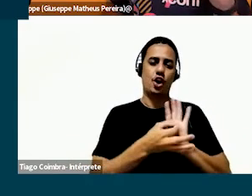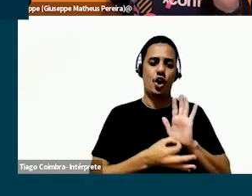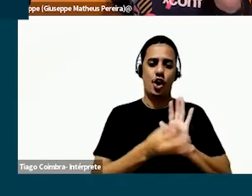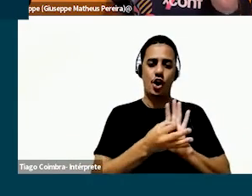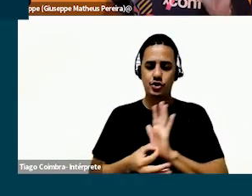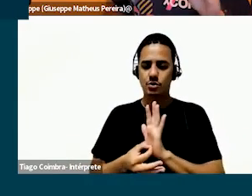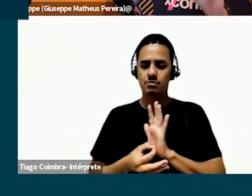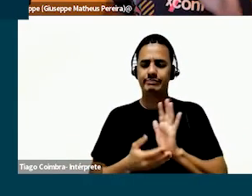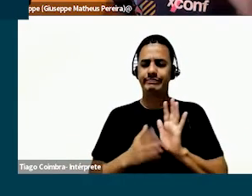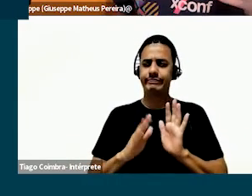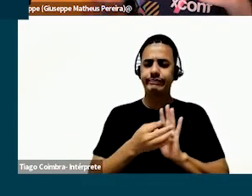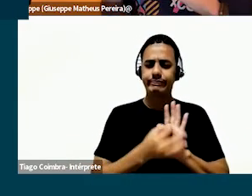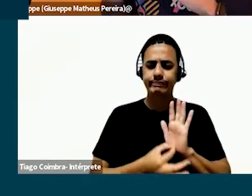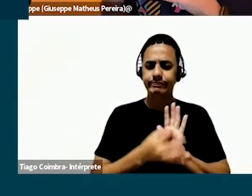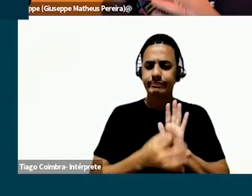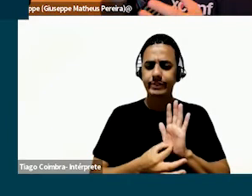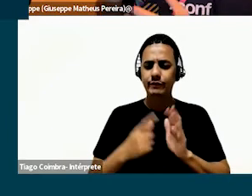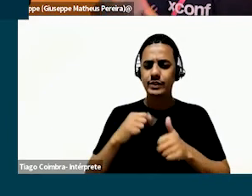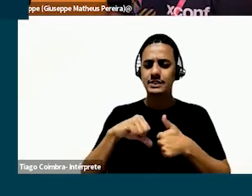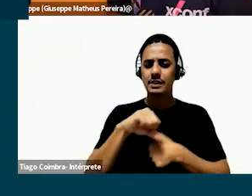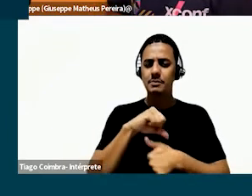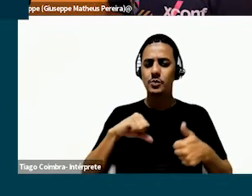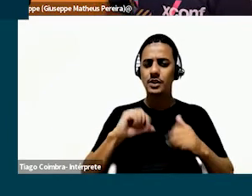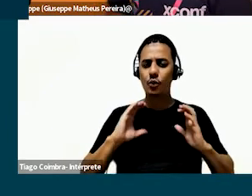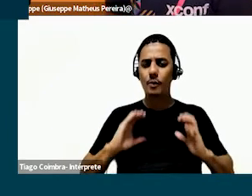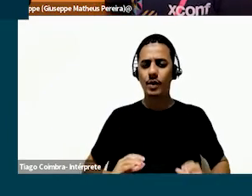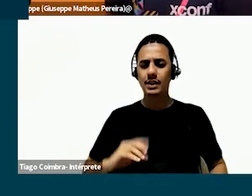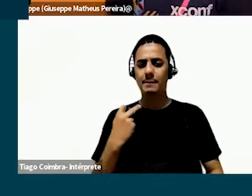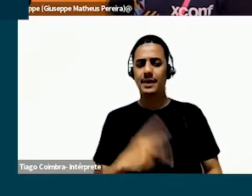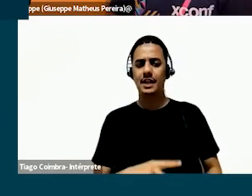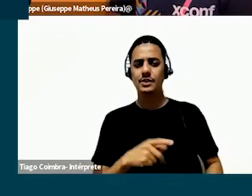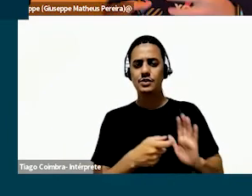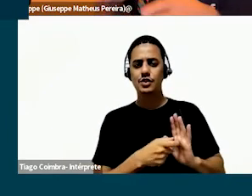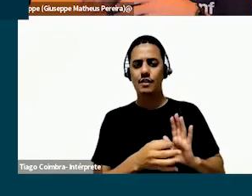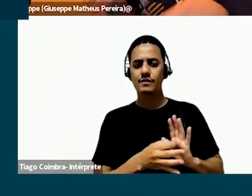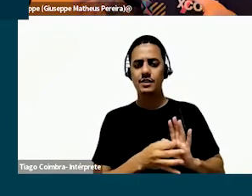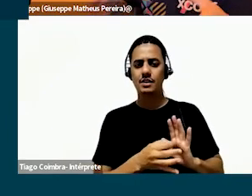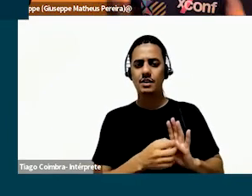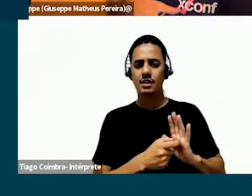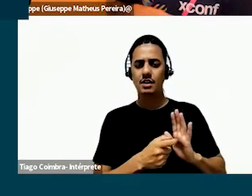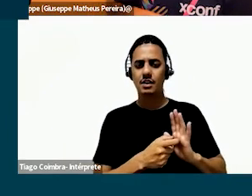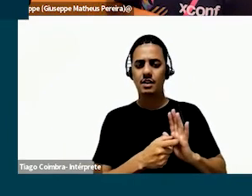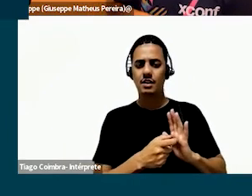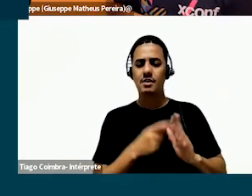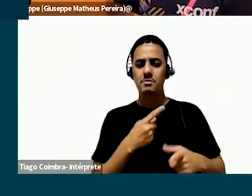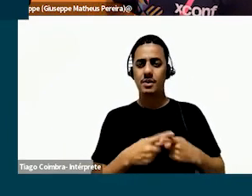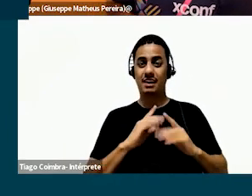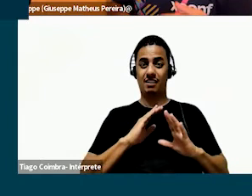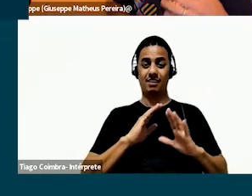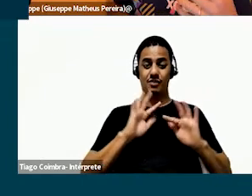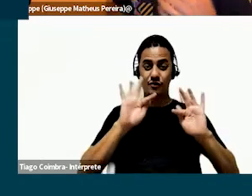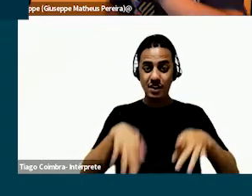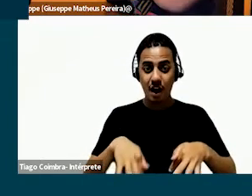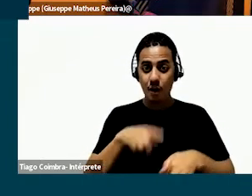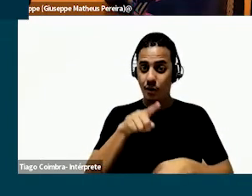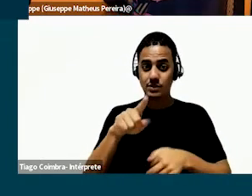gente sai codificando ela, significa você está alterando o comportamento do teu software, porque no fim do dia o produto é código, né?